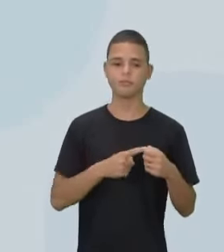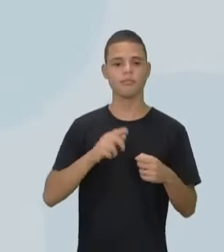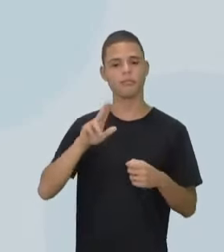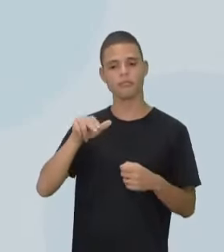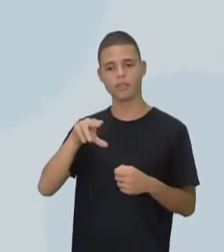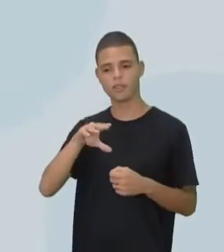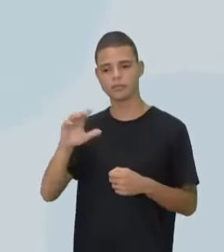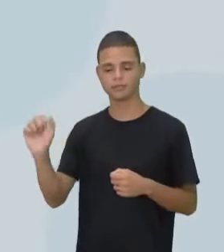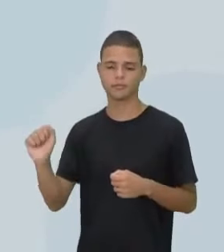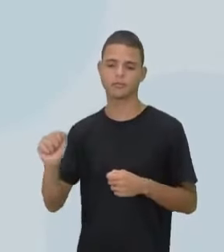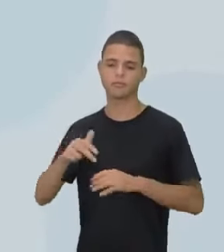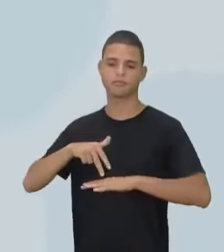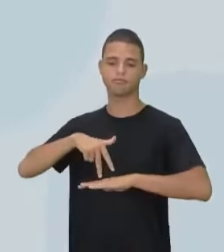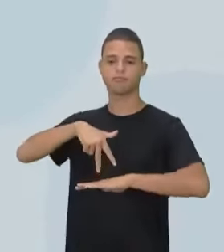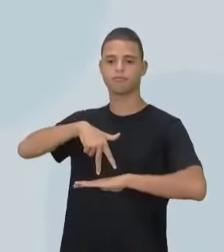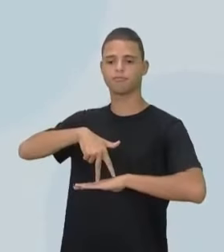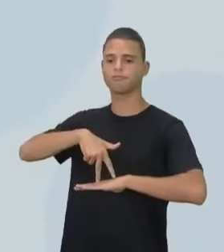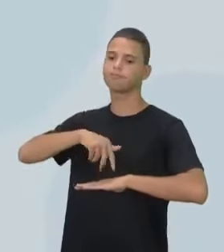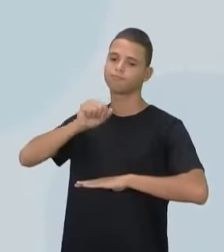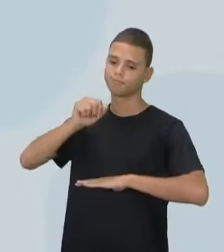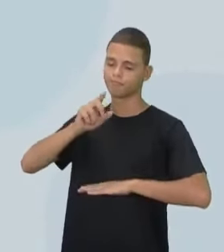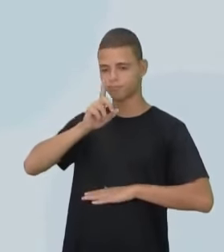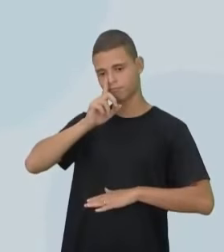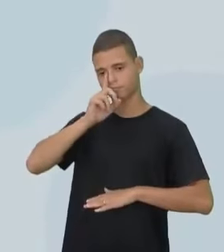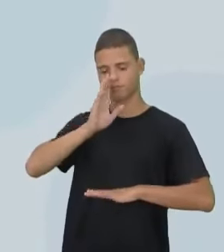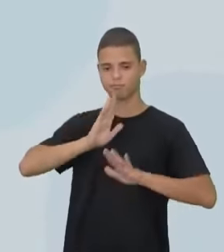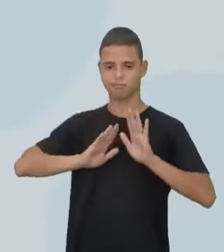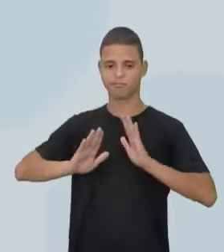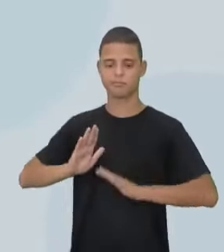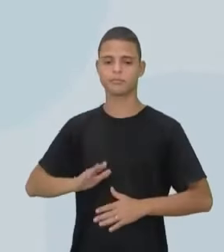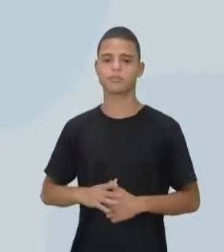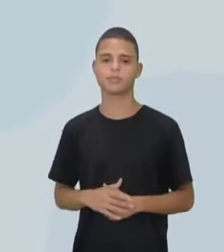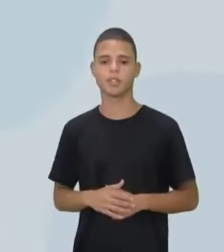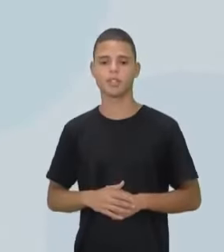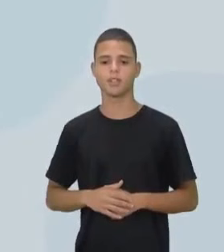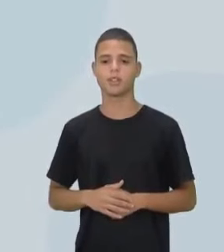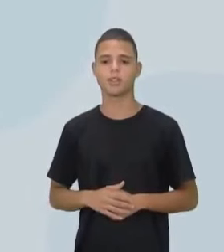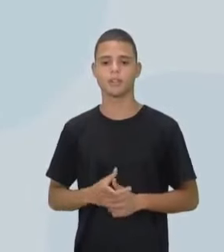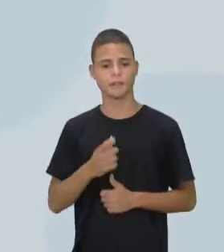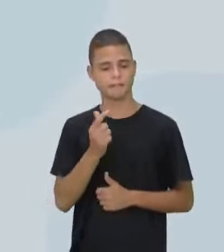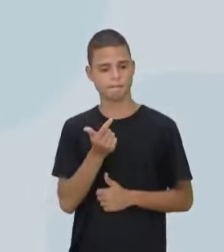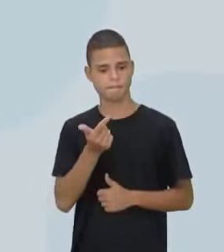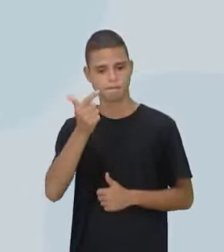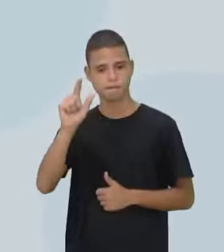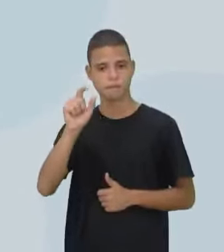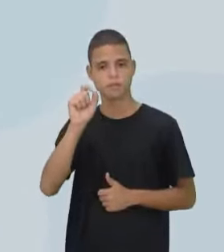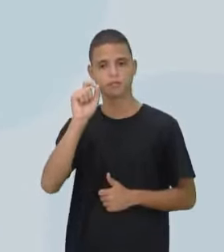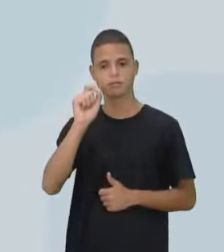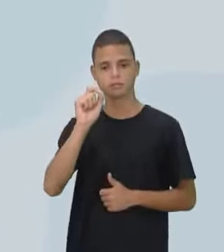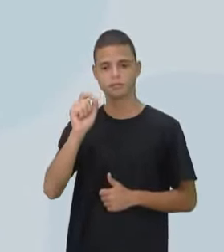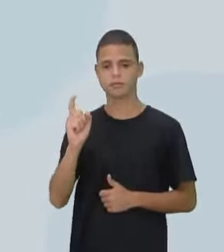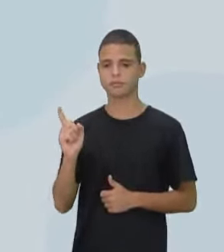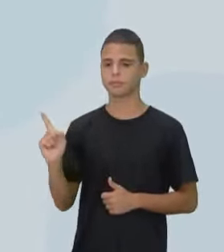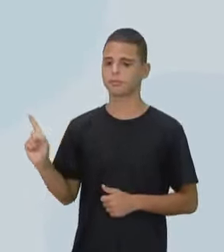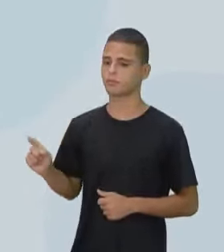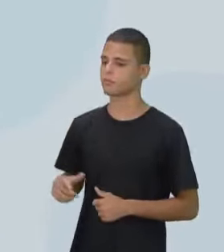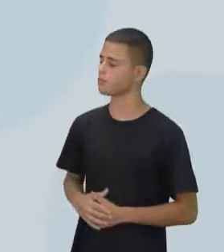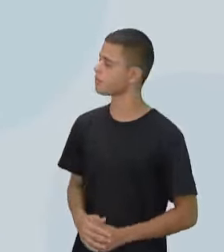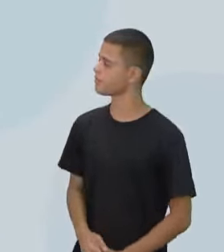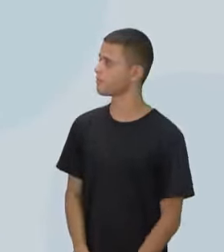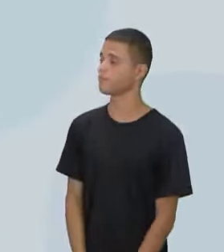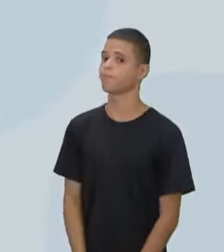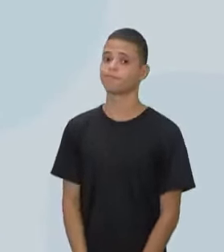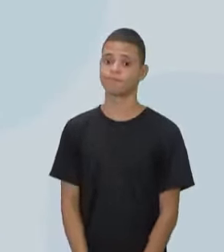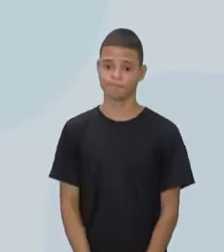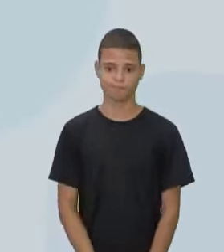se exponha. Né? E aqui o outro fenômeno, né, é o granizo, né, também